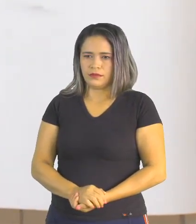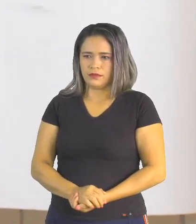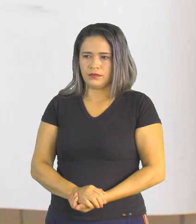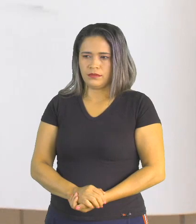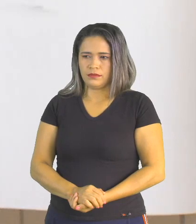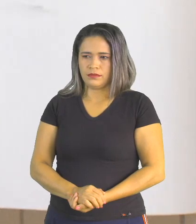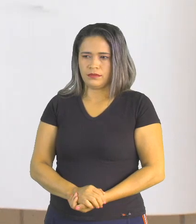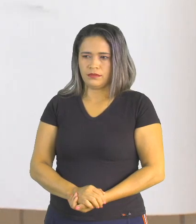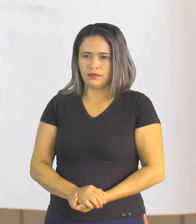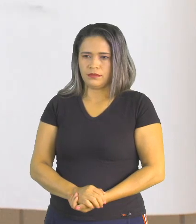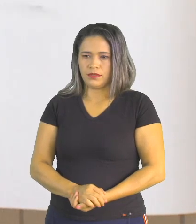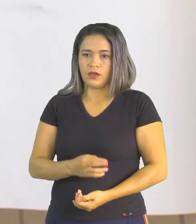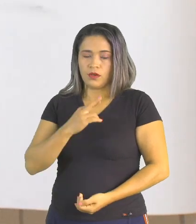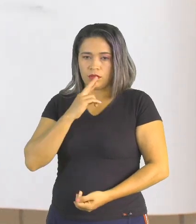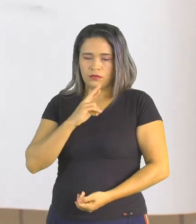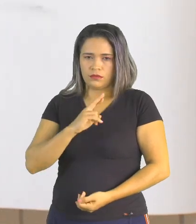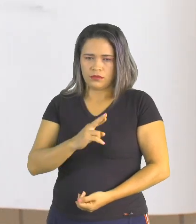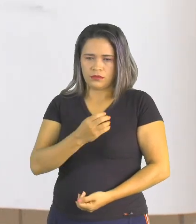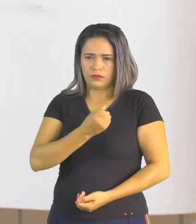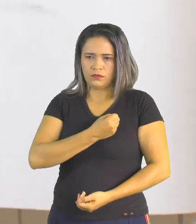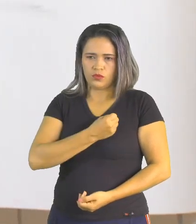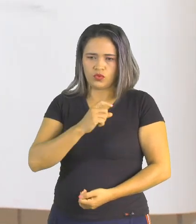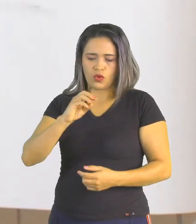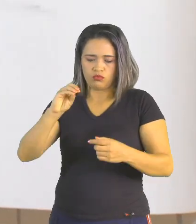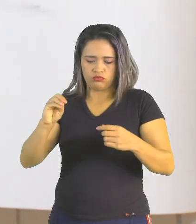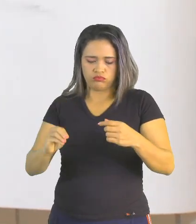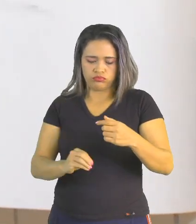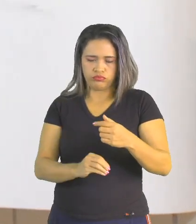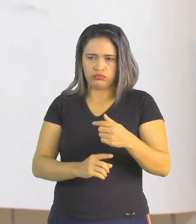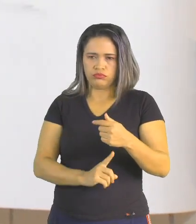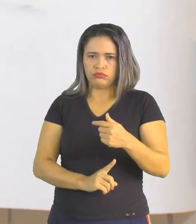Como eu já resolvi esse número, eu só abaixo 1.